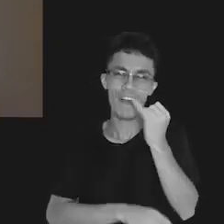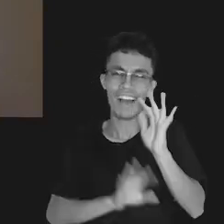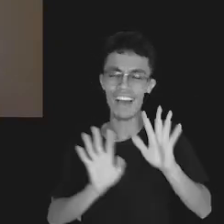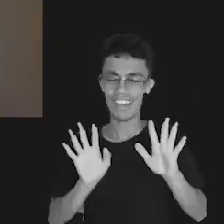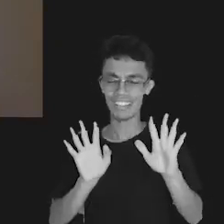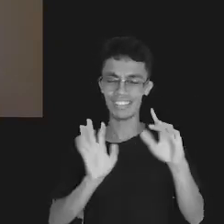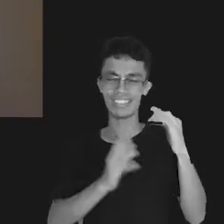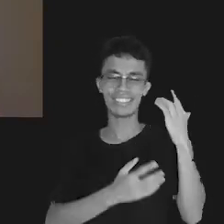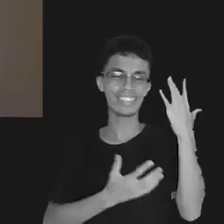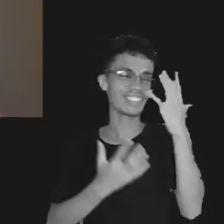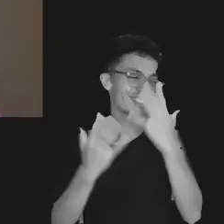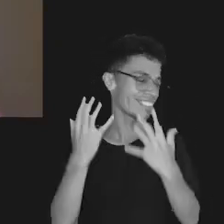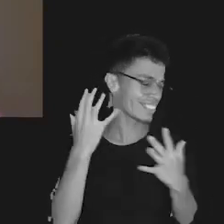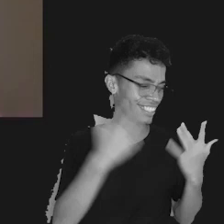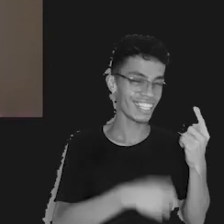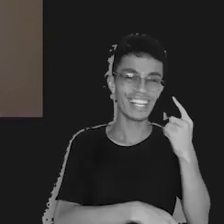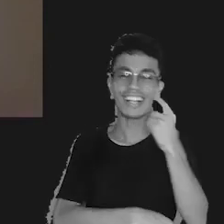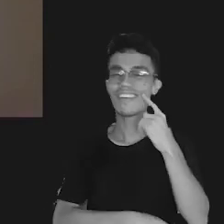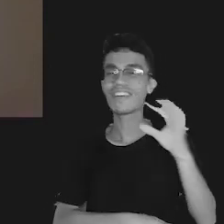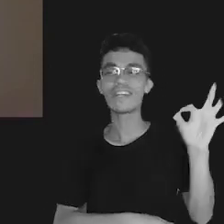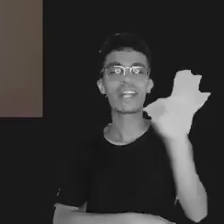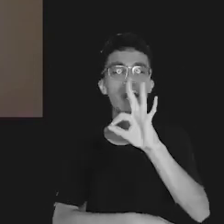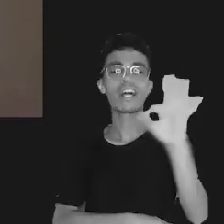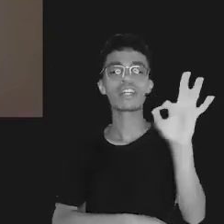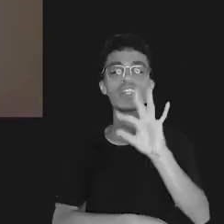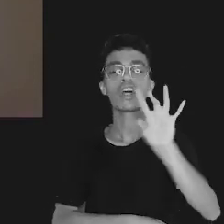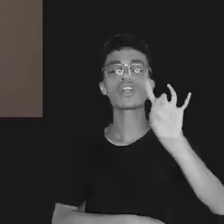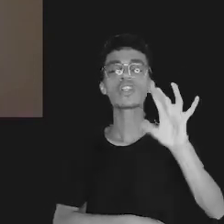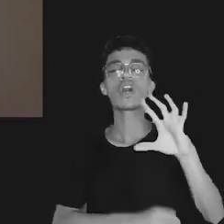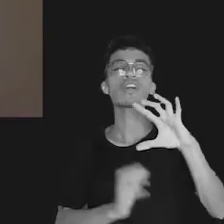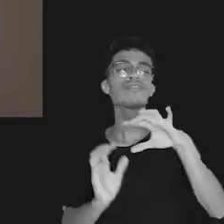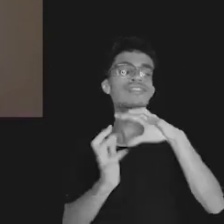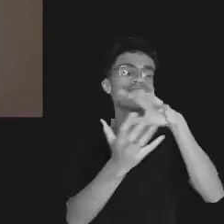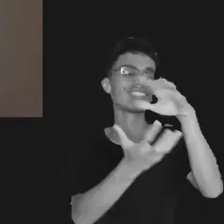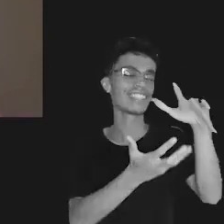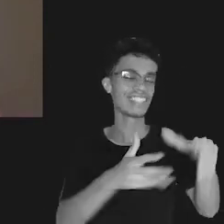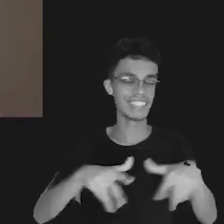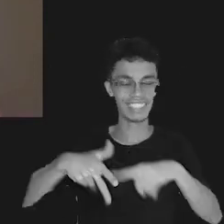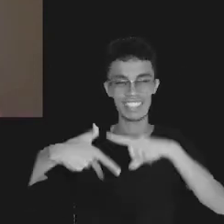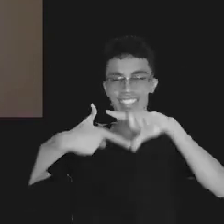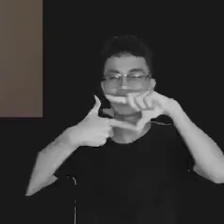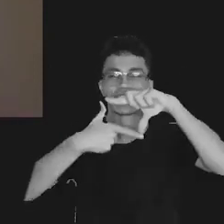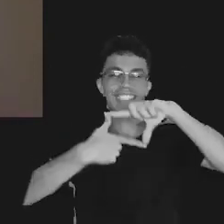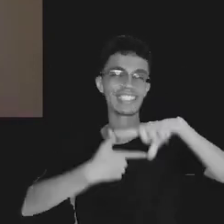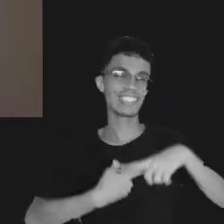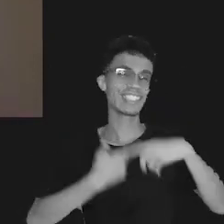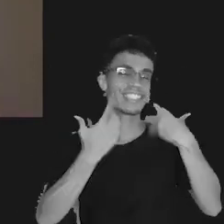me distrai, e eu não vejo nada, além do meu mundinho.